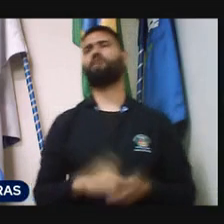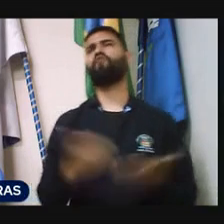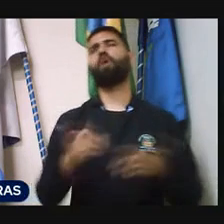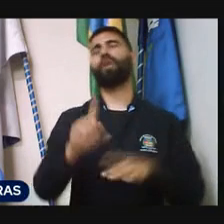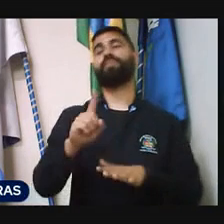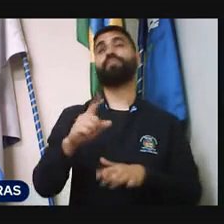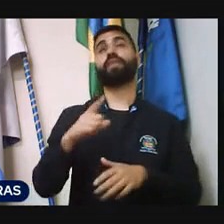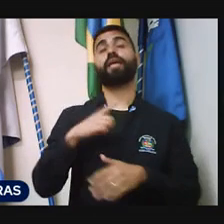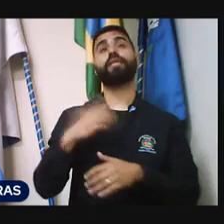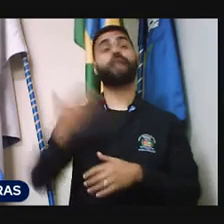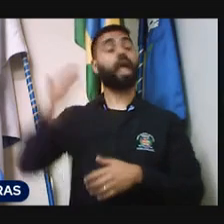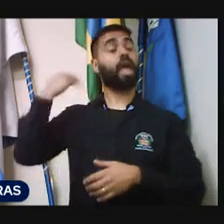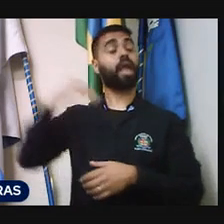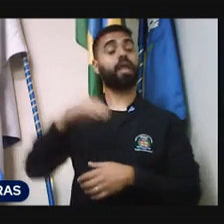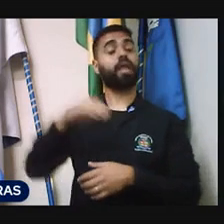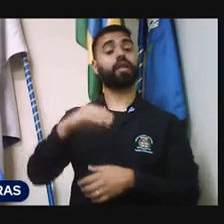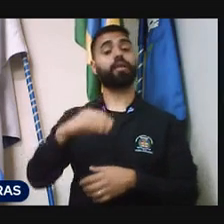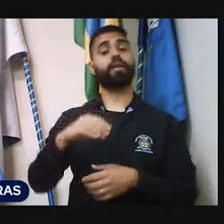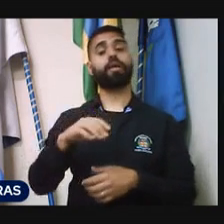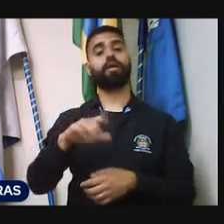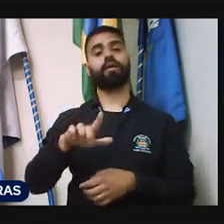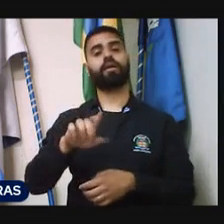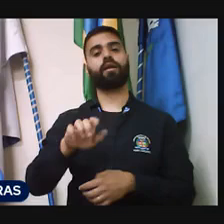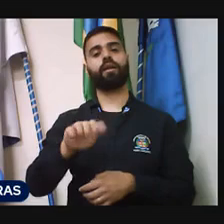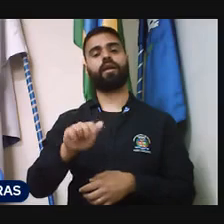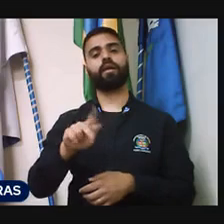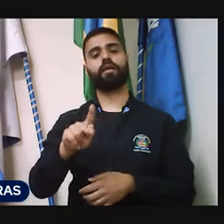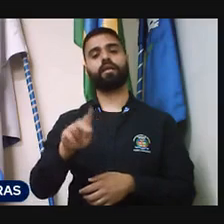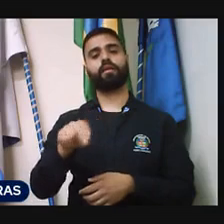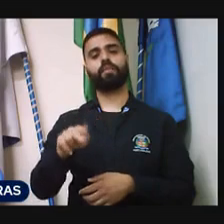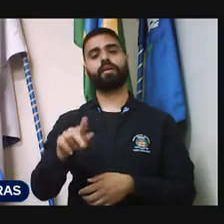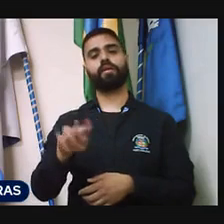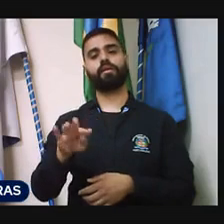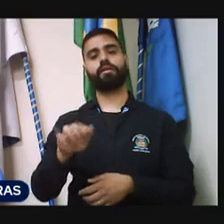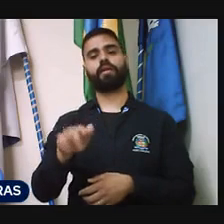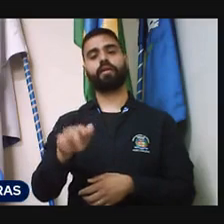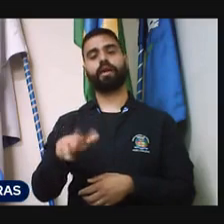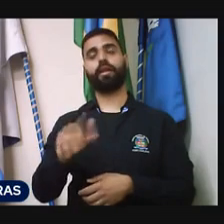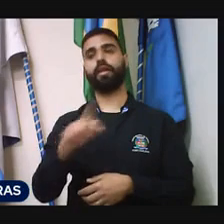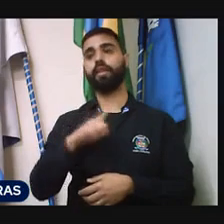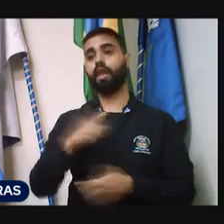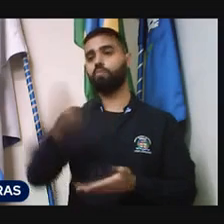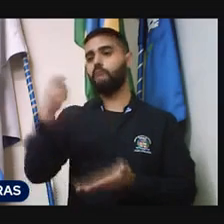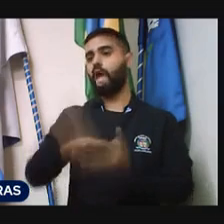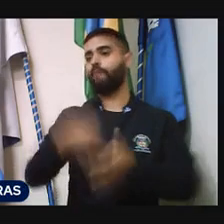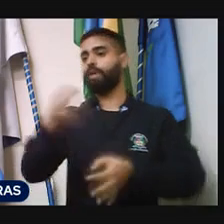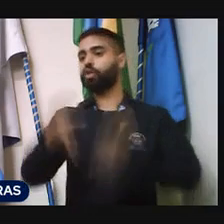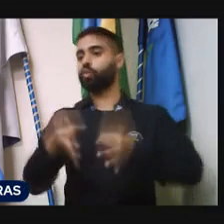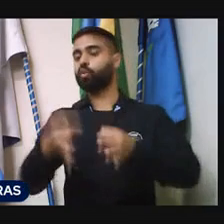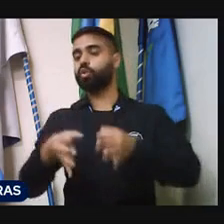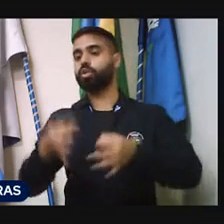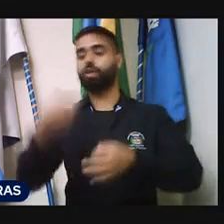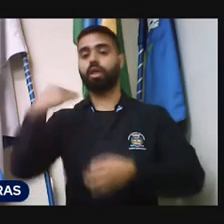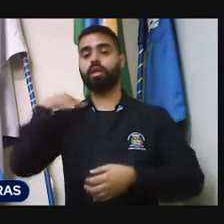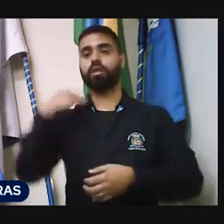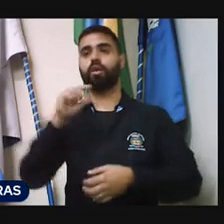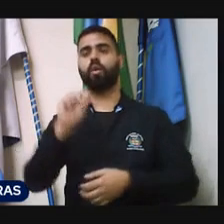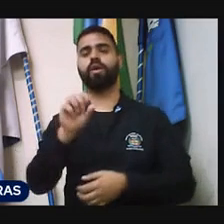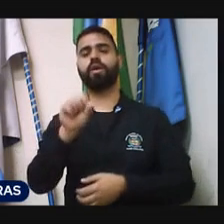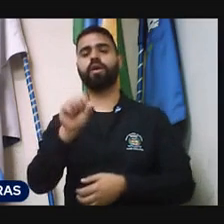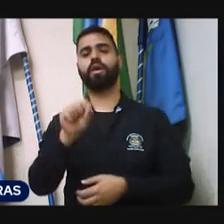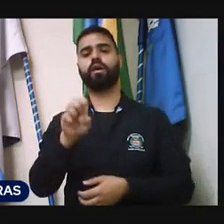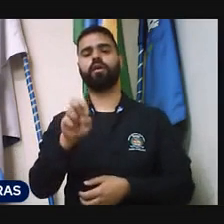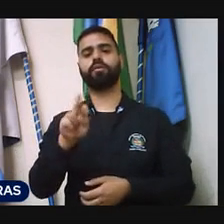dentro da Chácara Penha tem uma decisão judicial designado como Servidão